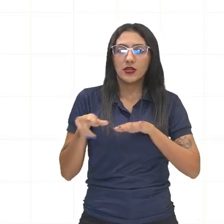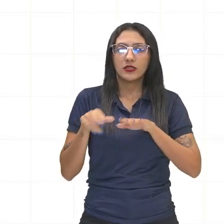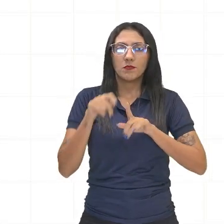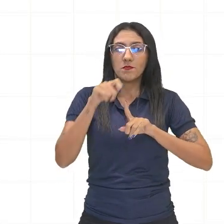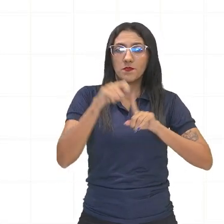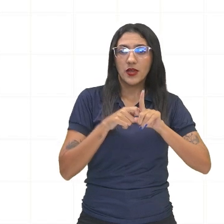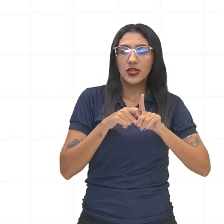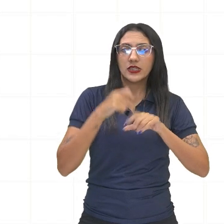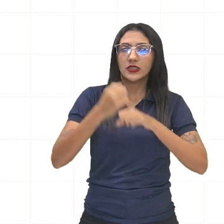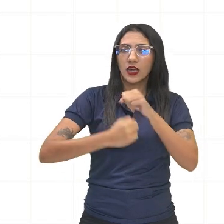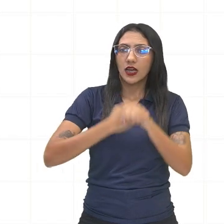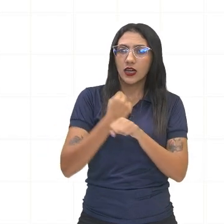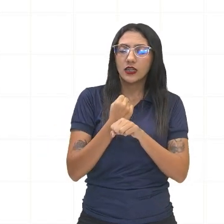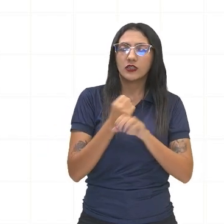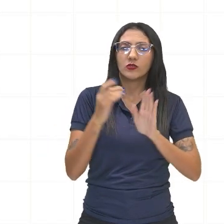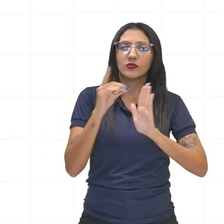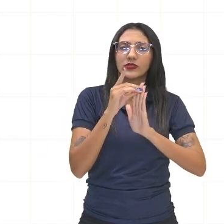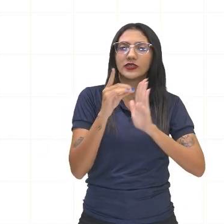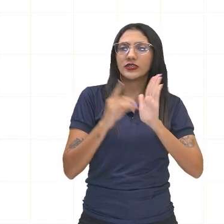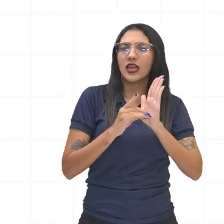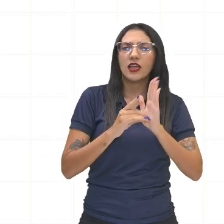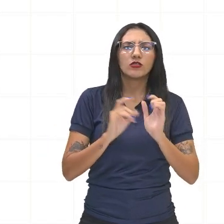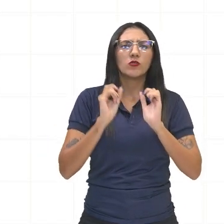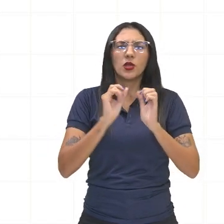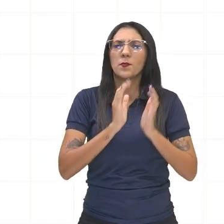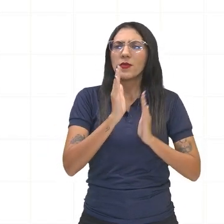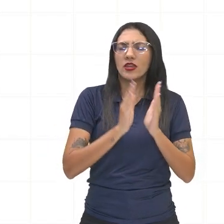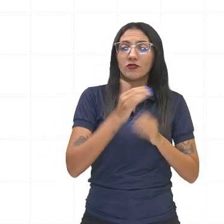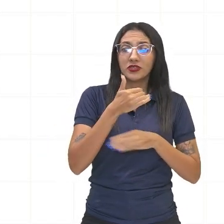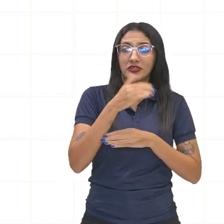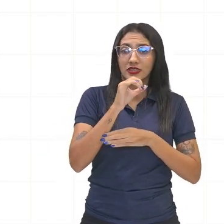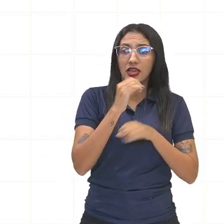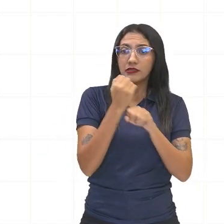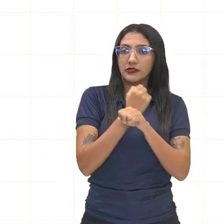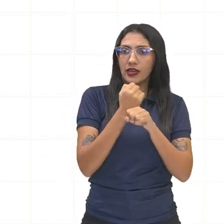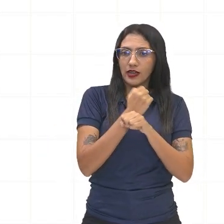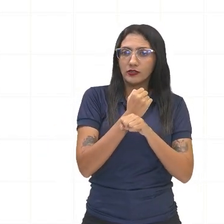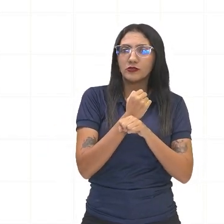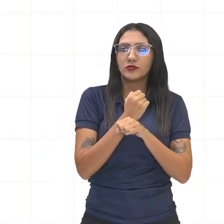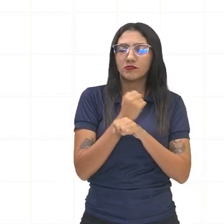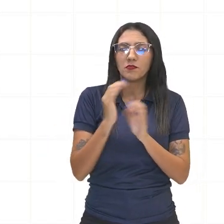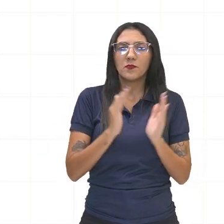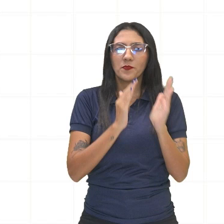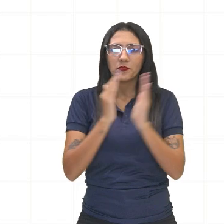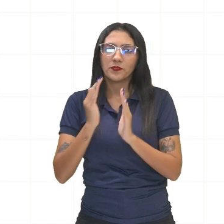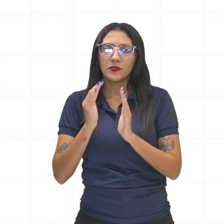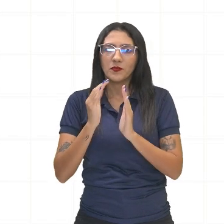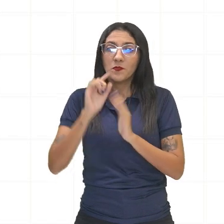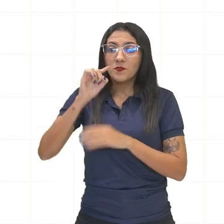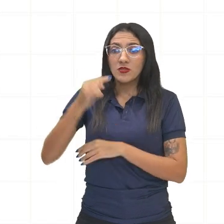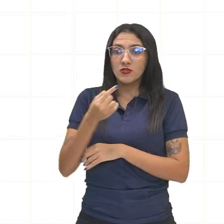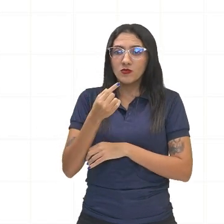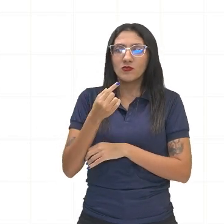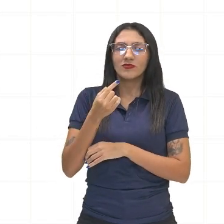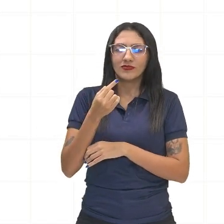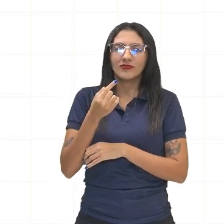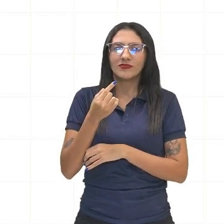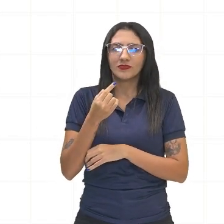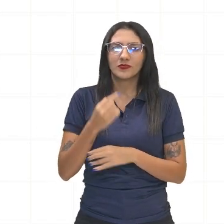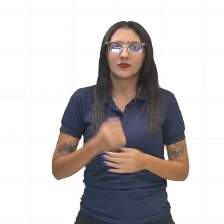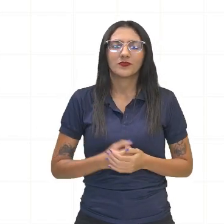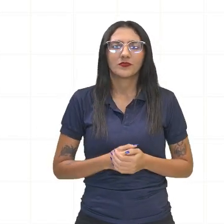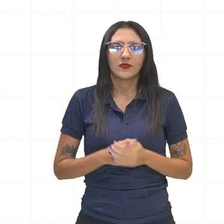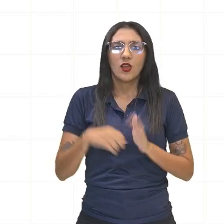mês, ano, década. Então, década é um período de 10 anos. né, milênio de 1000 anos, tá? E o